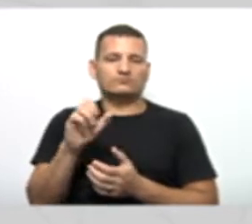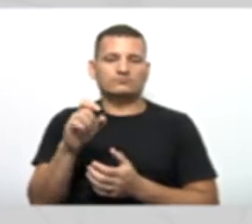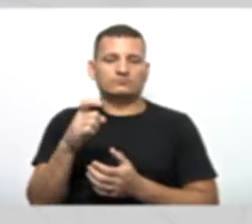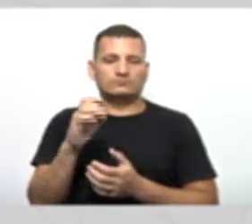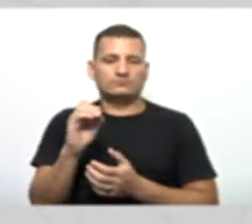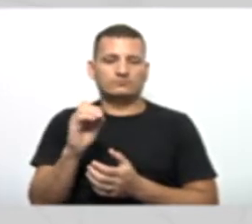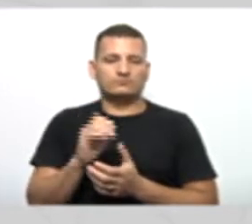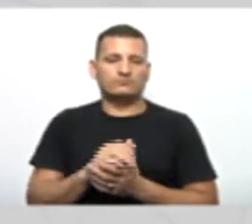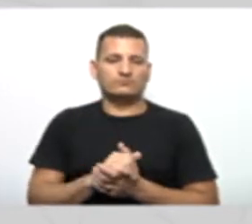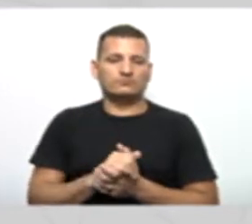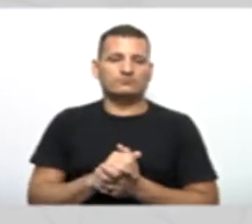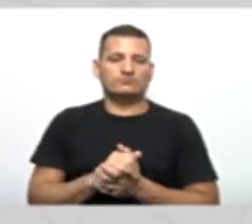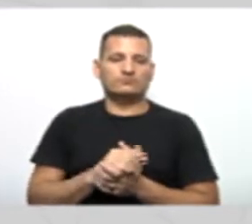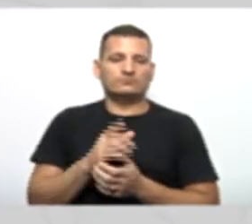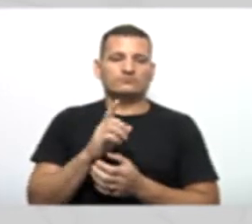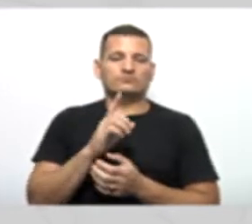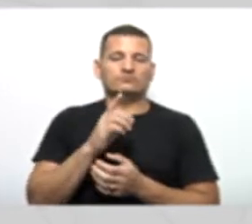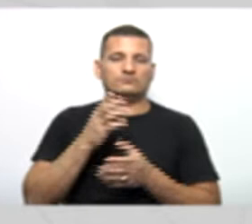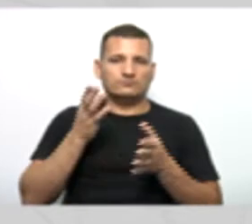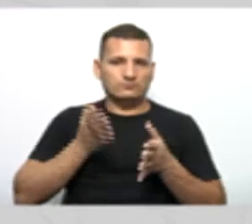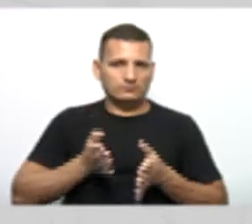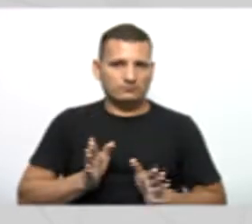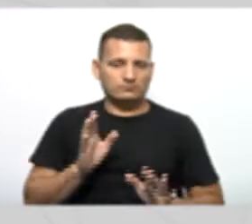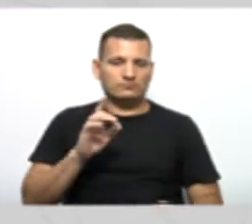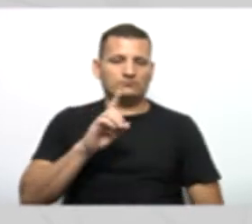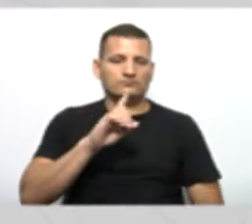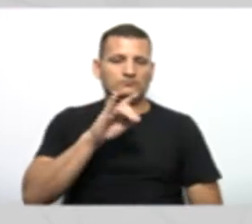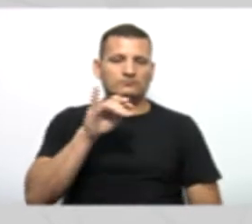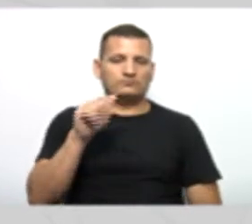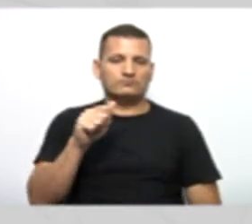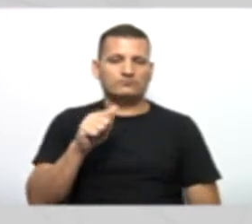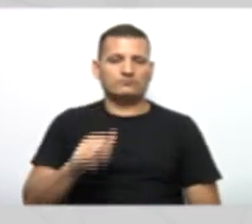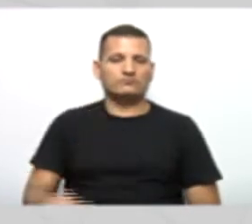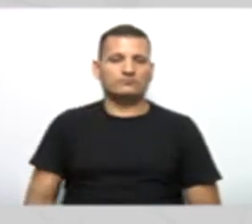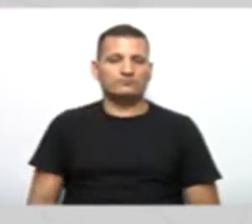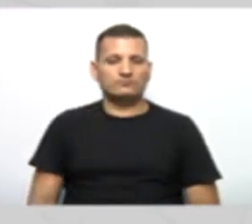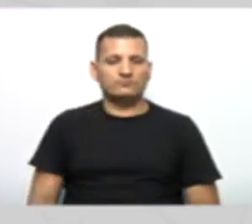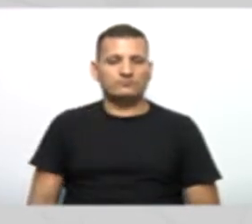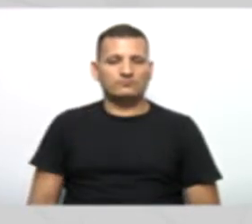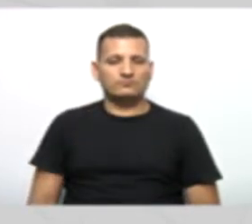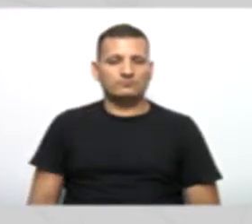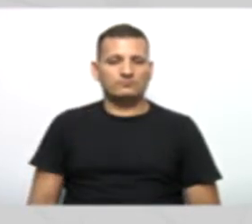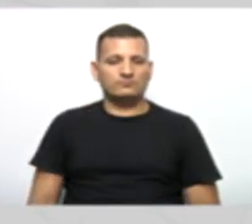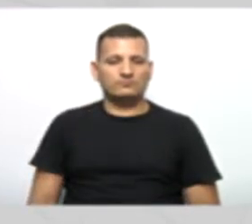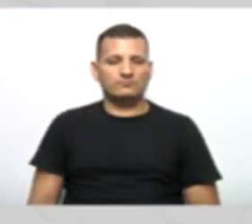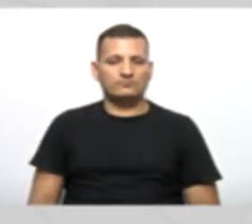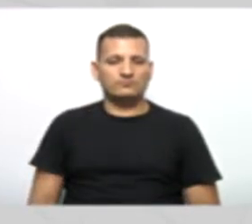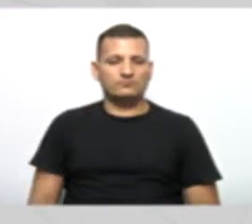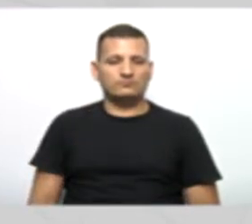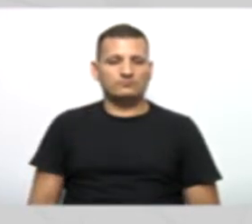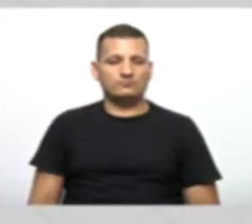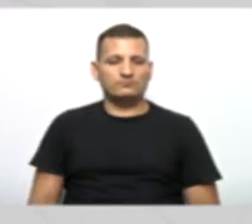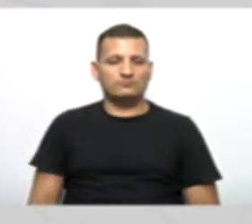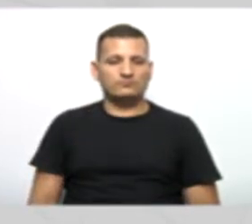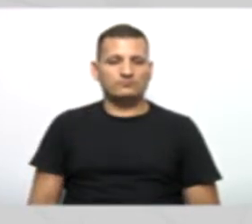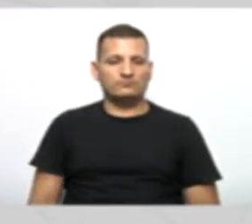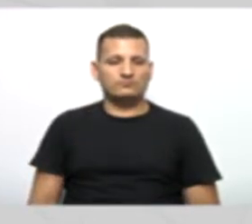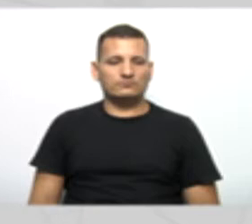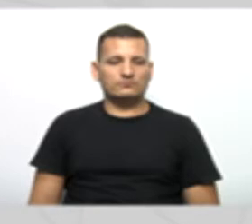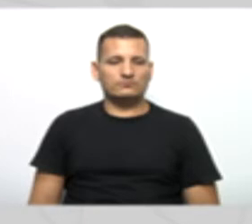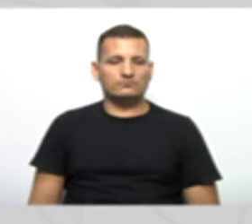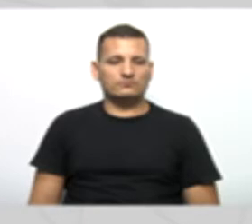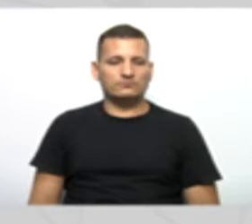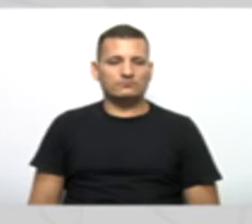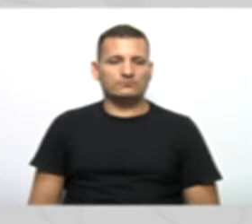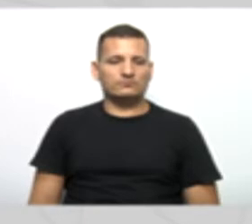aqui com a data de nascimento, eu coloquei um formato de data, que é um formato americano, que é que normalmente os bancos